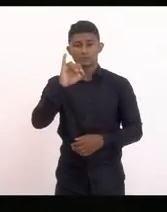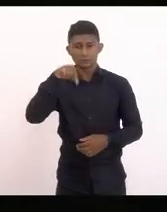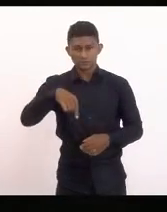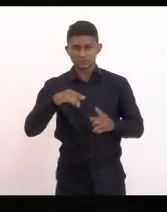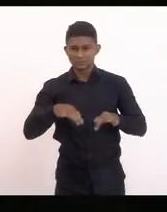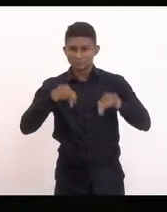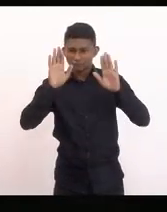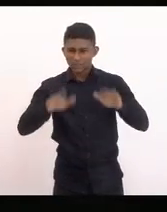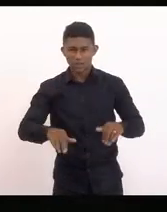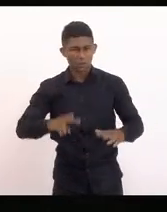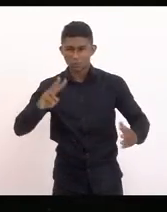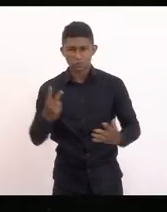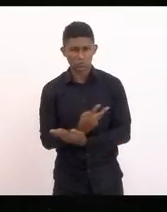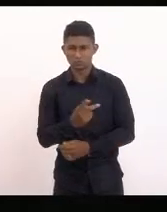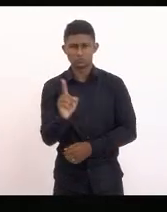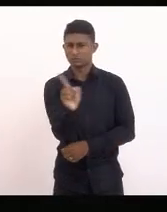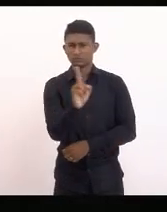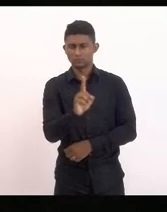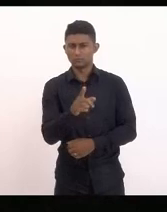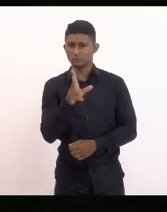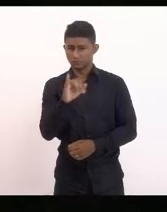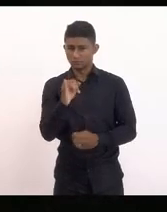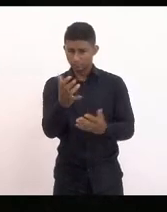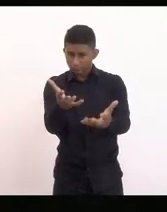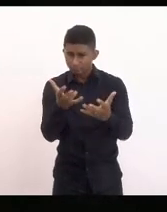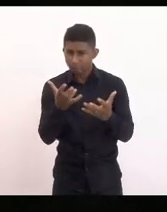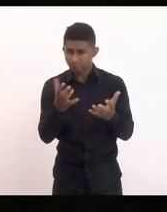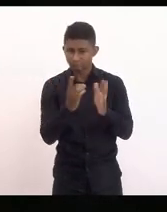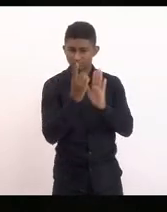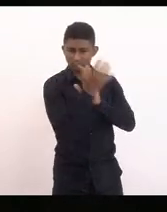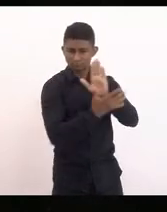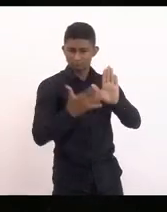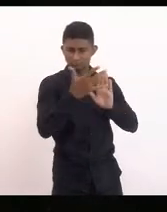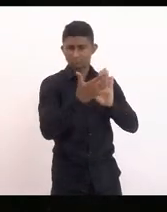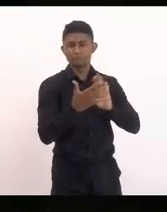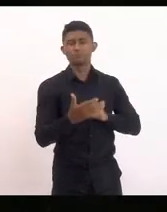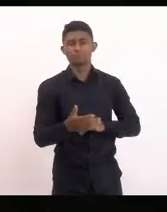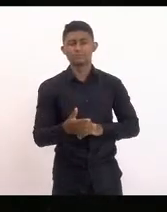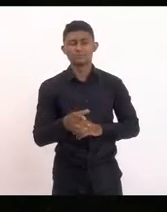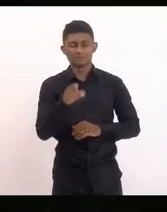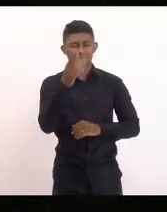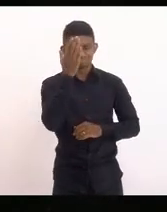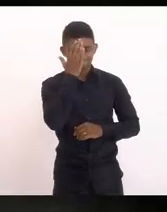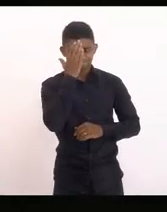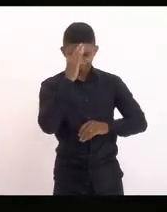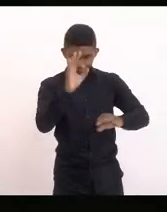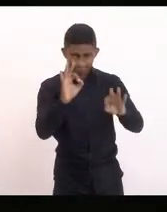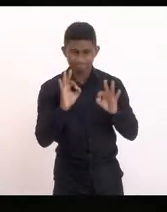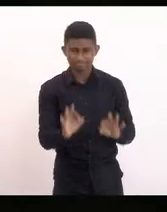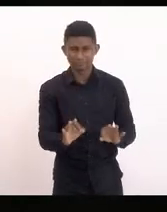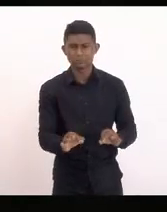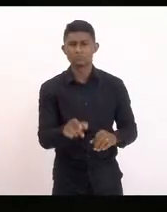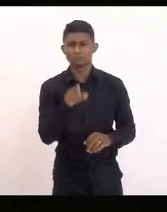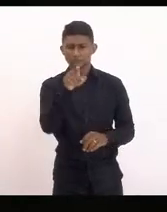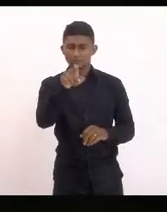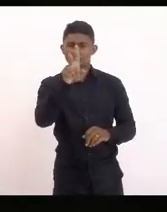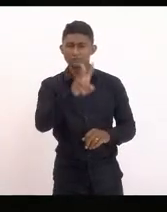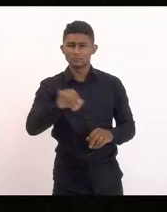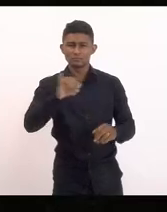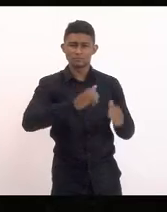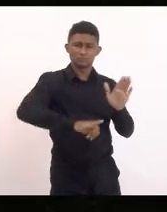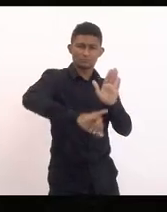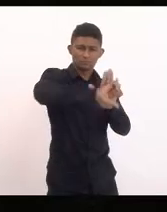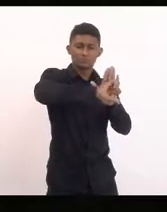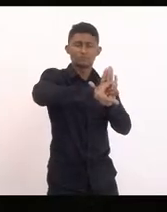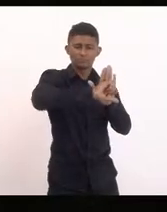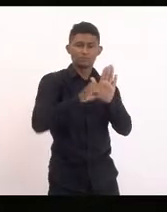não acontecer, e se quiser fazer através de um decreto, pode ter absoluta certeza que o senhor vai estar respondendo